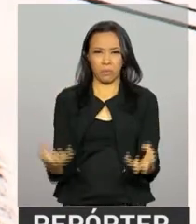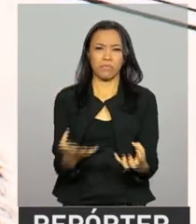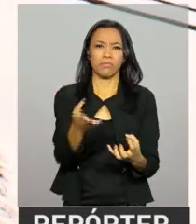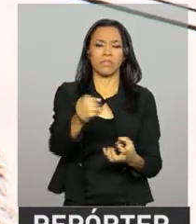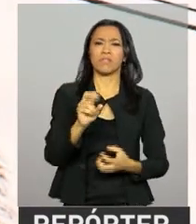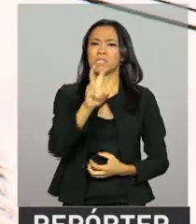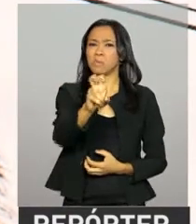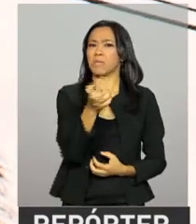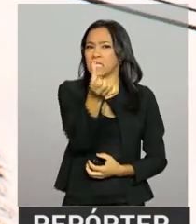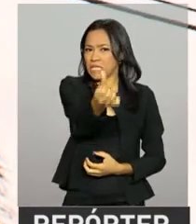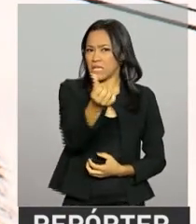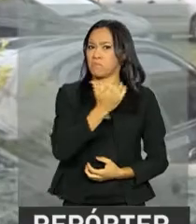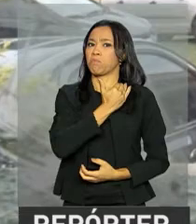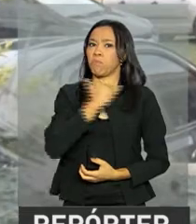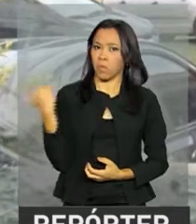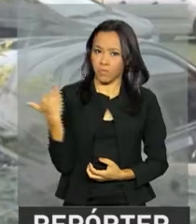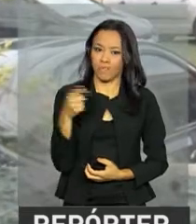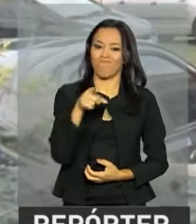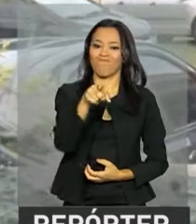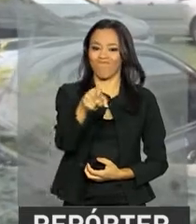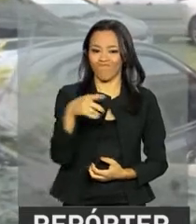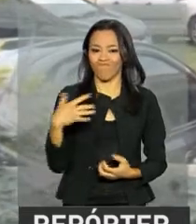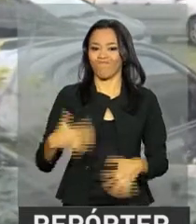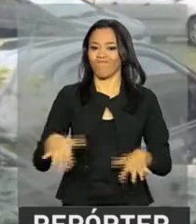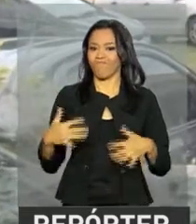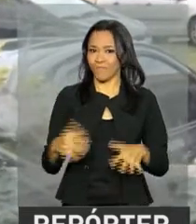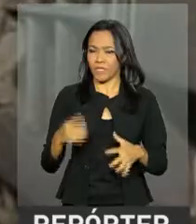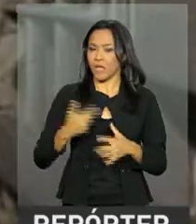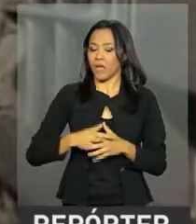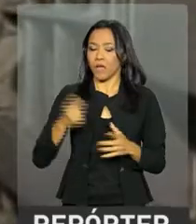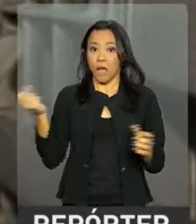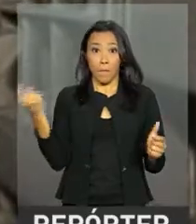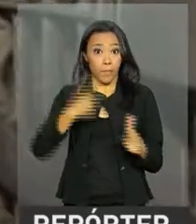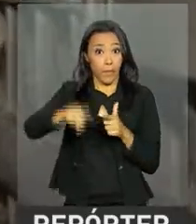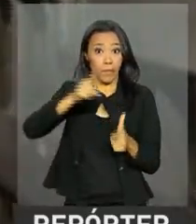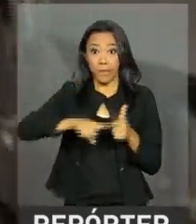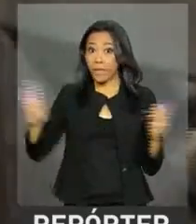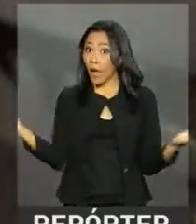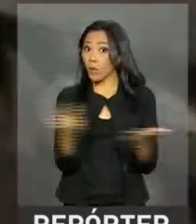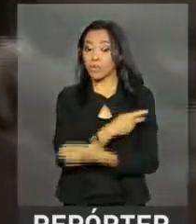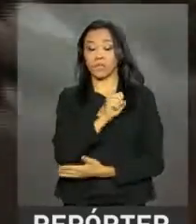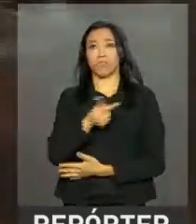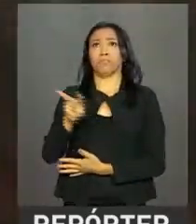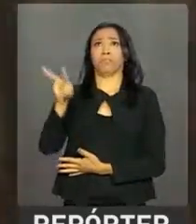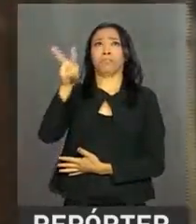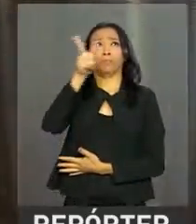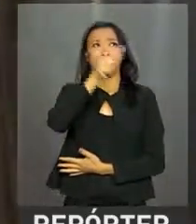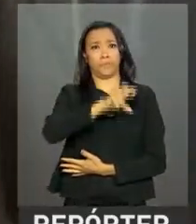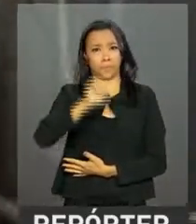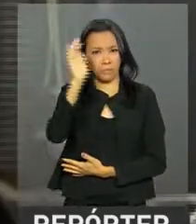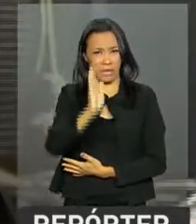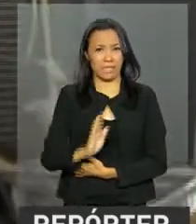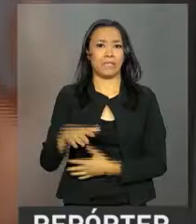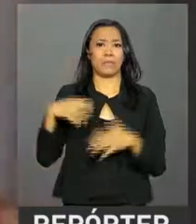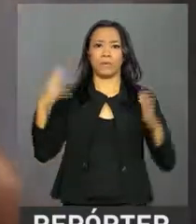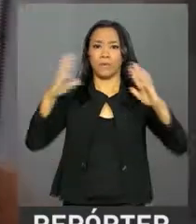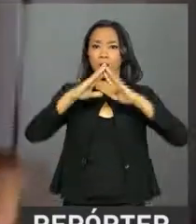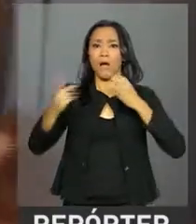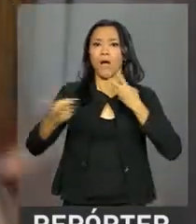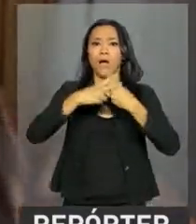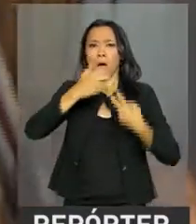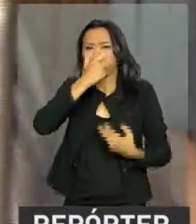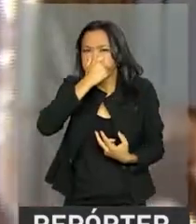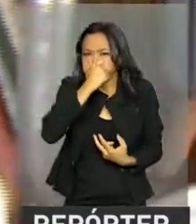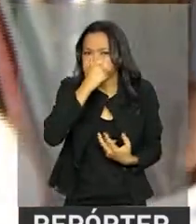56 mortos chamou a atenção para um velho problema a superlotação do sistema penitenciário brasileiro os